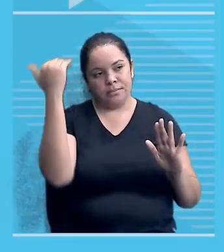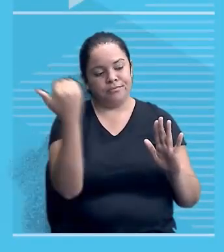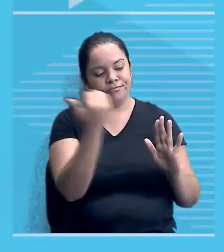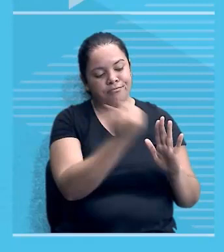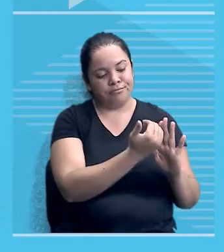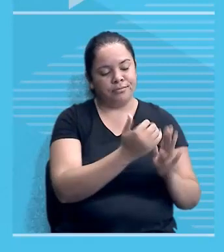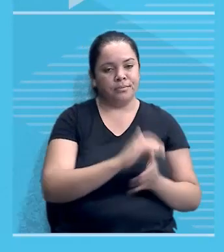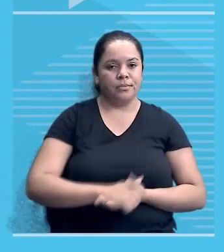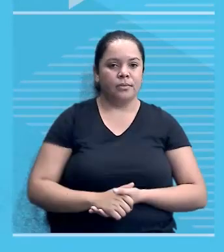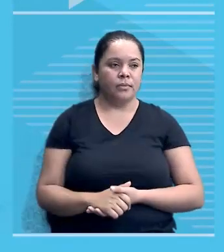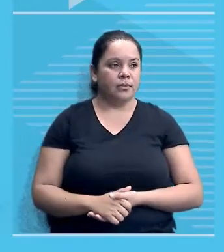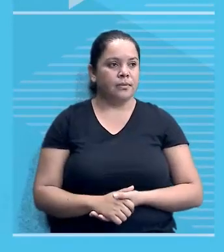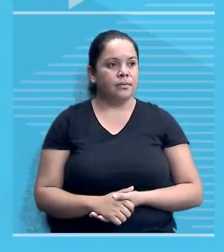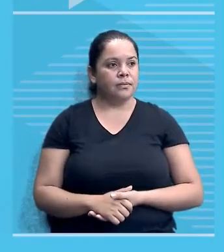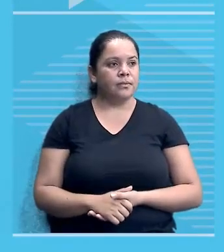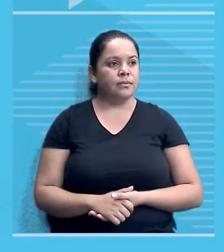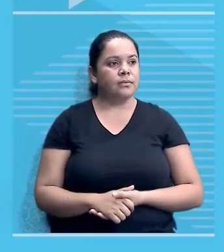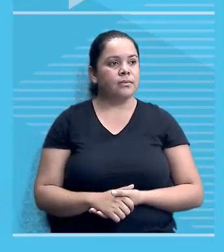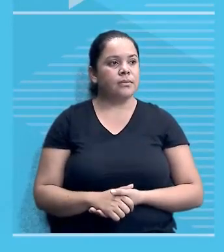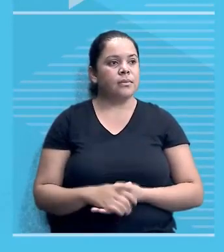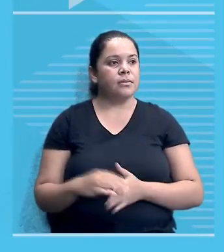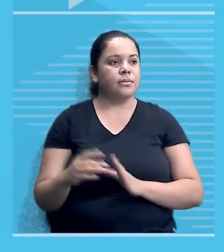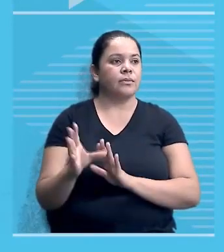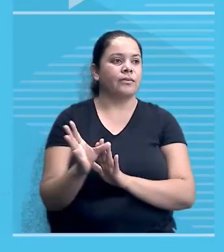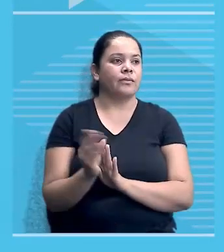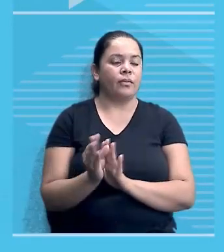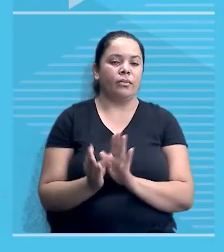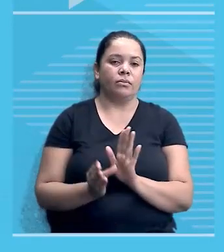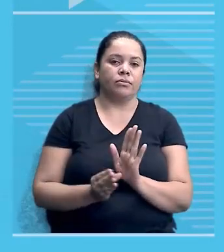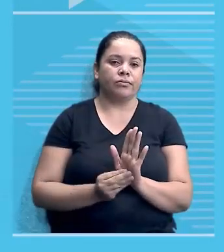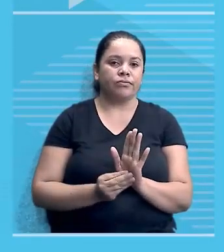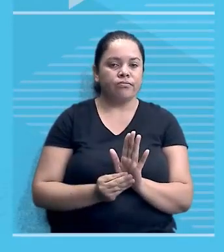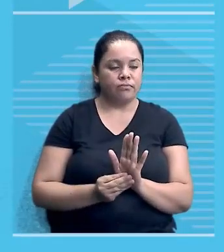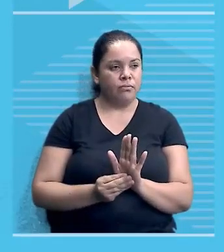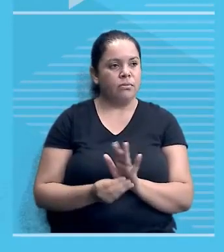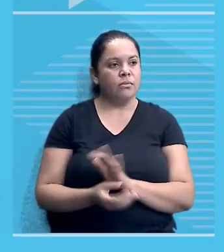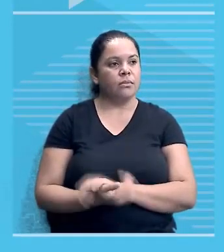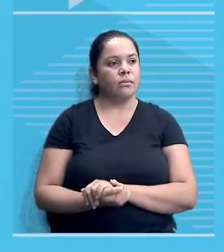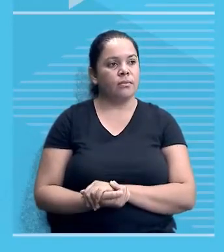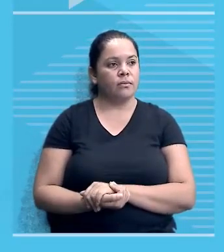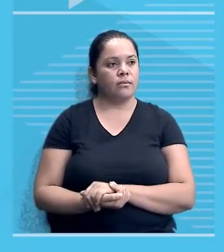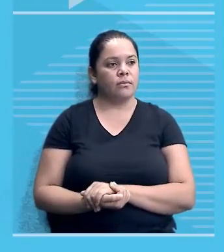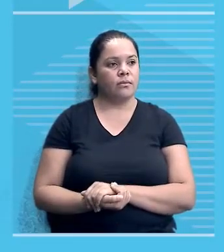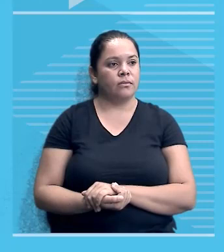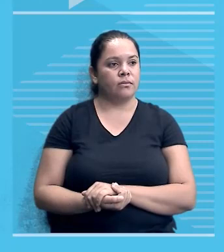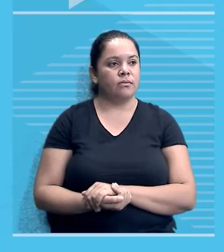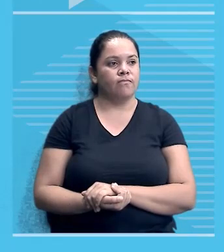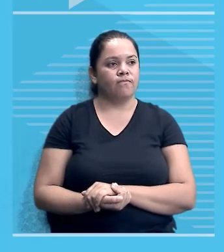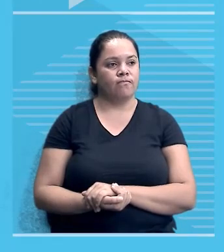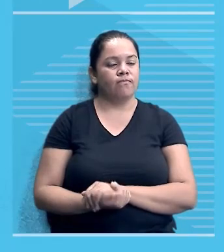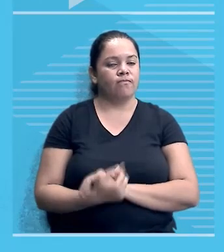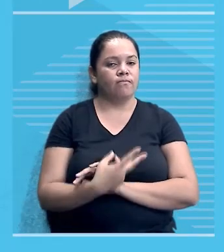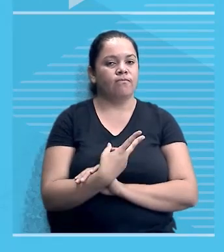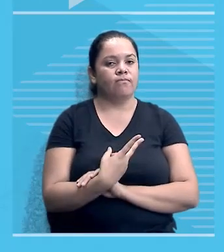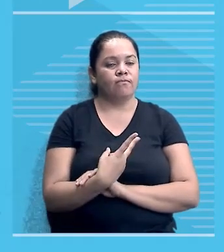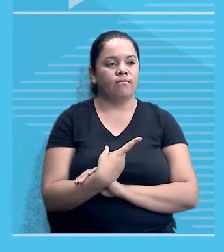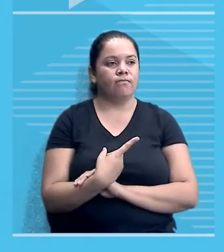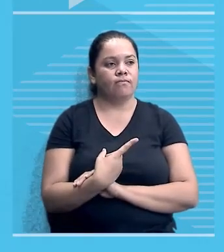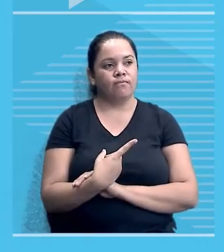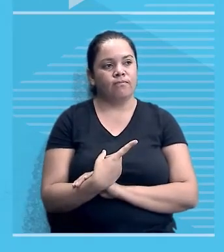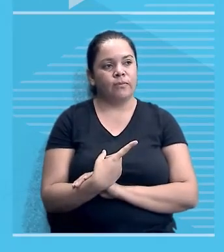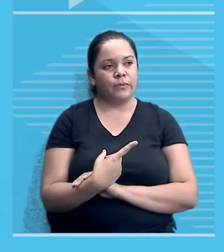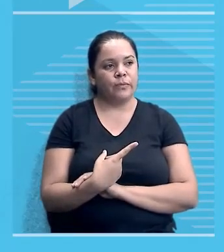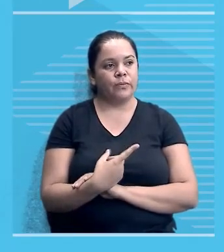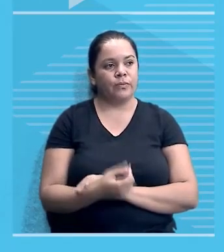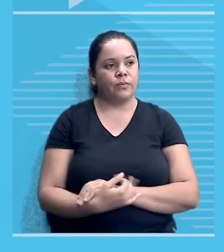objeto do conhecimento urbanização no Brasil né ou seja o nosso conteúdo nosso objeto de